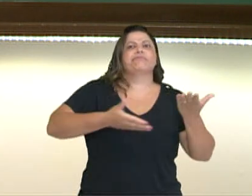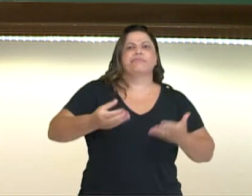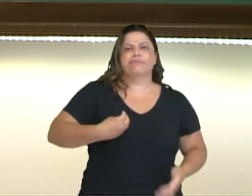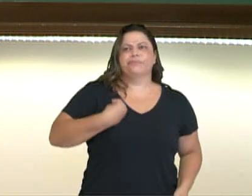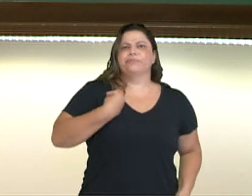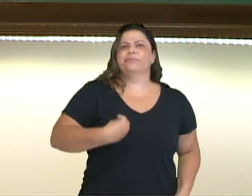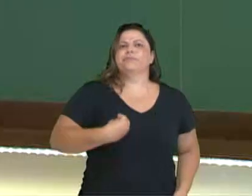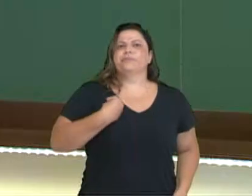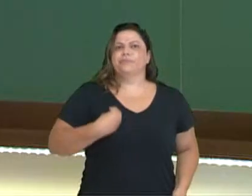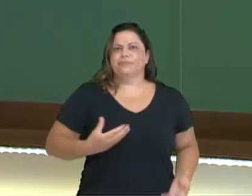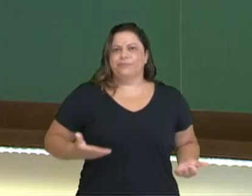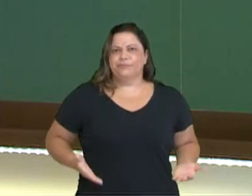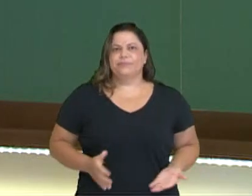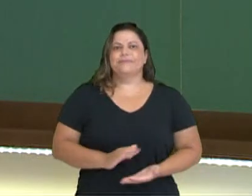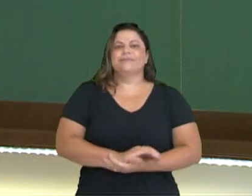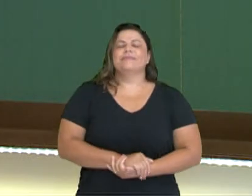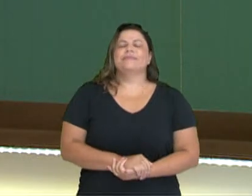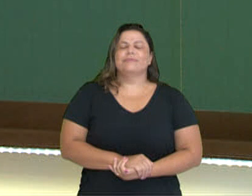presente.